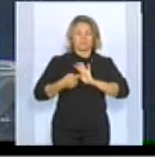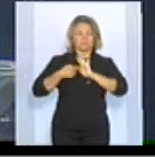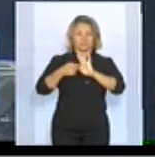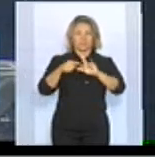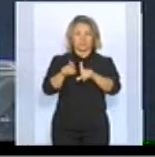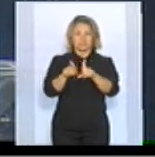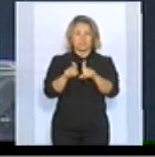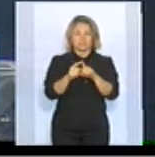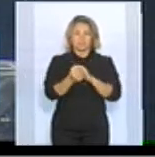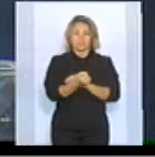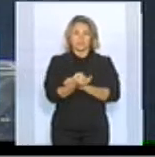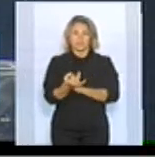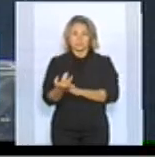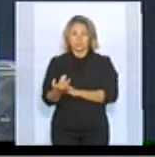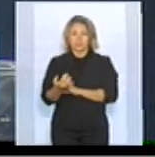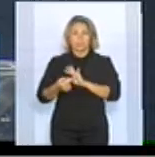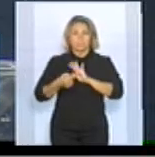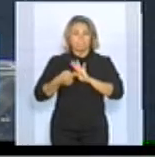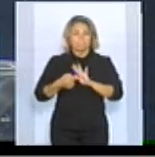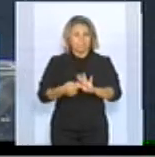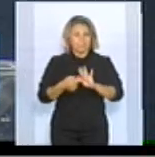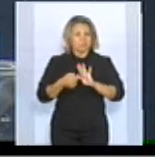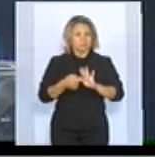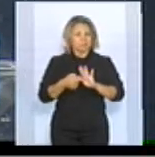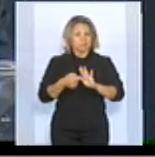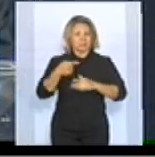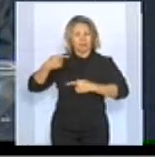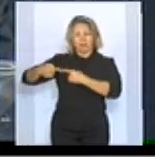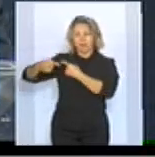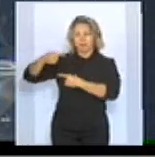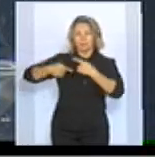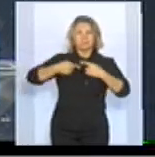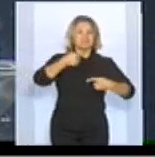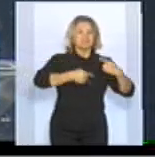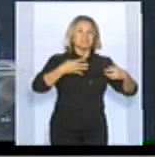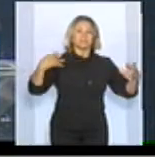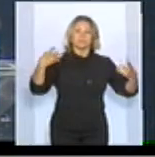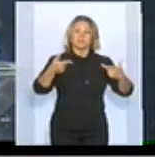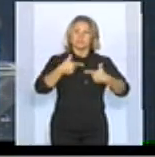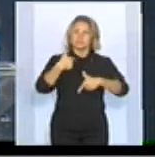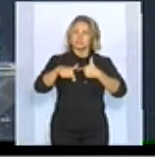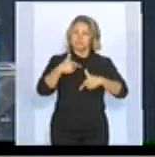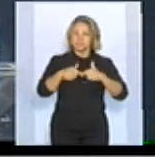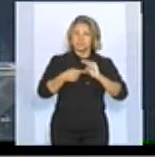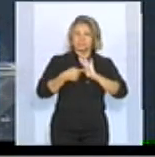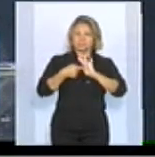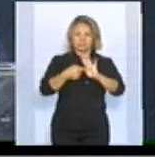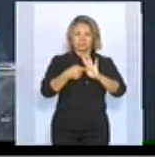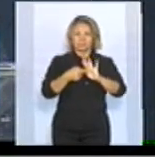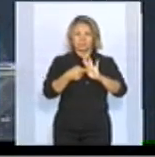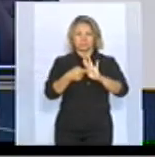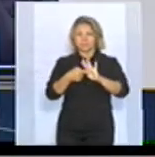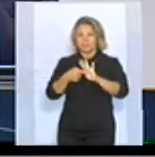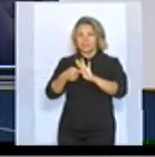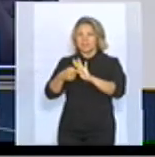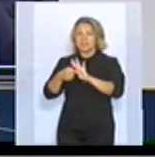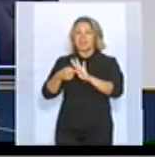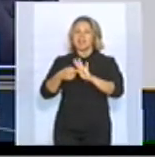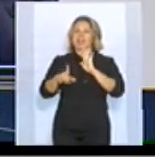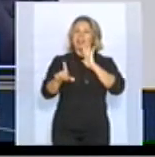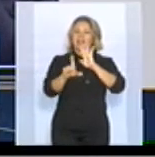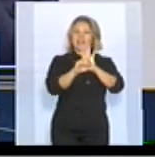convergência. Ela promove efetivamente a competição em todas as atividades da cadeia de valor. Essa